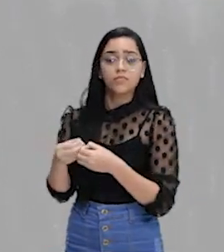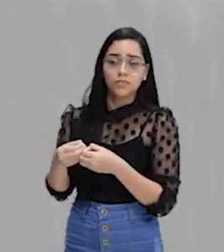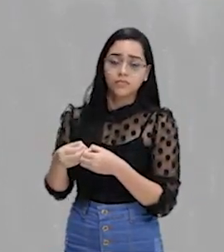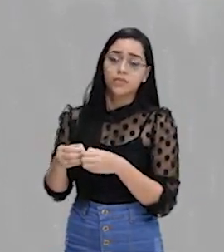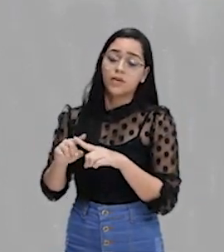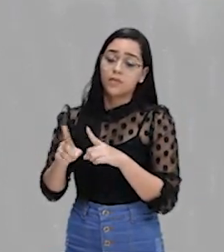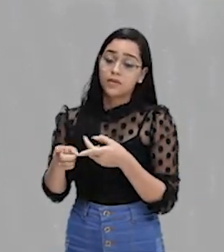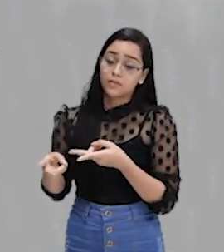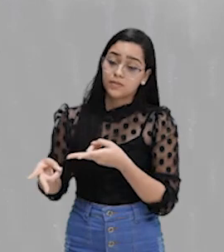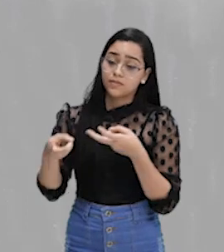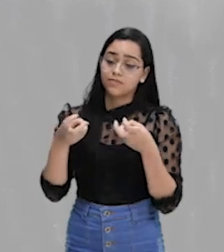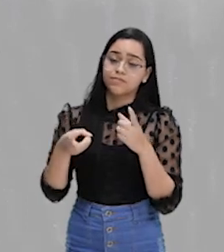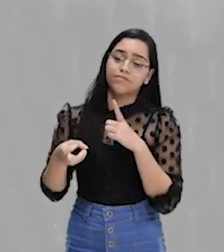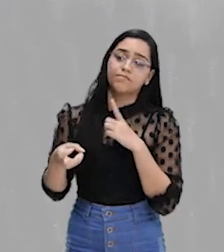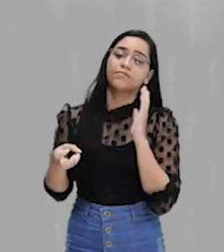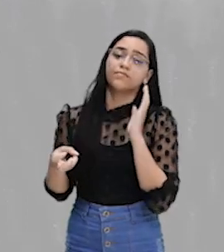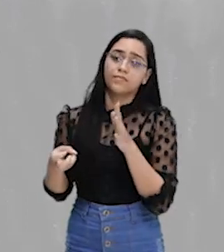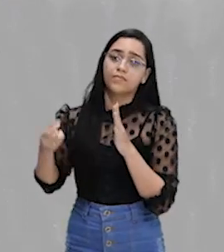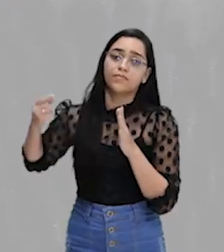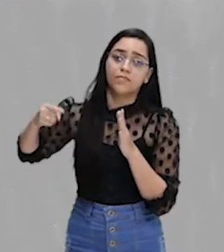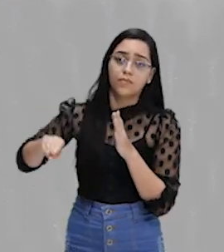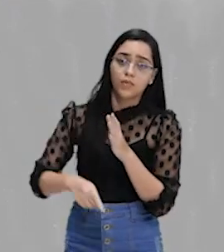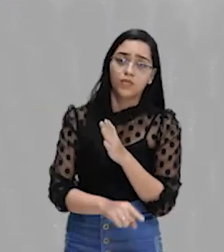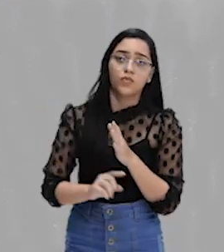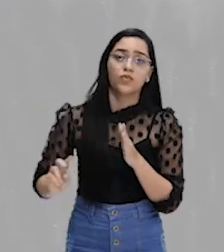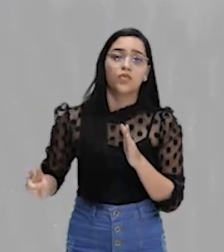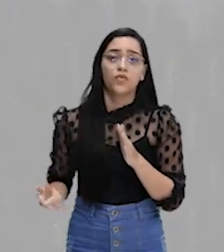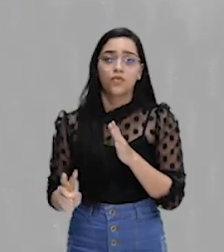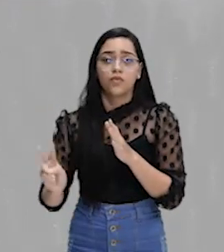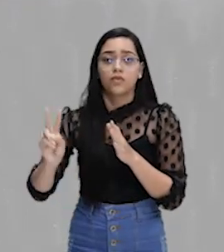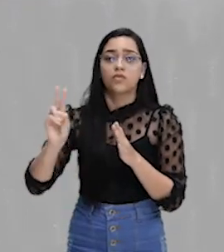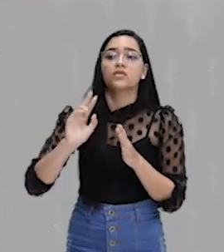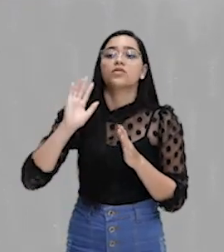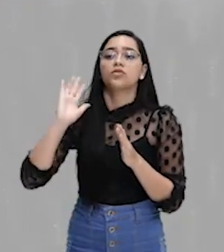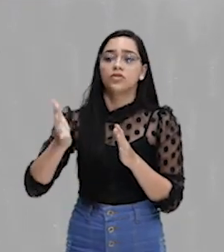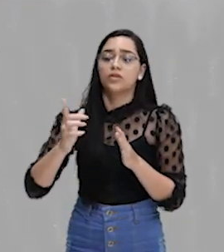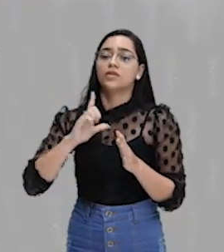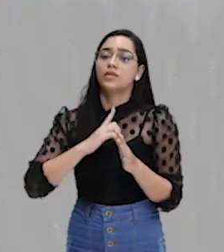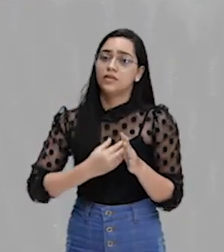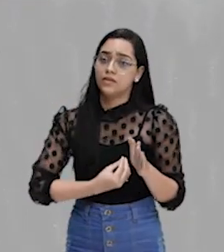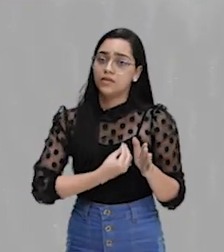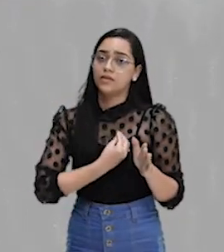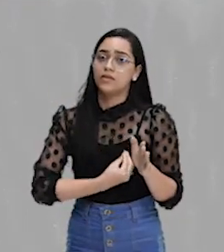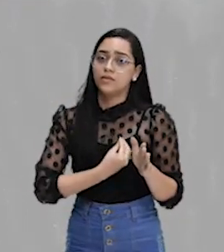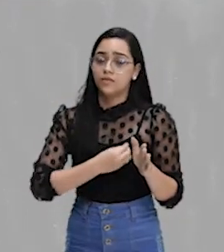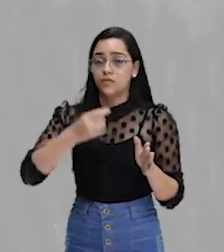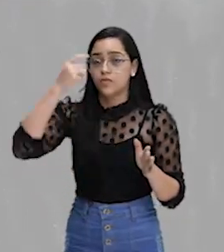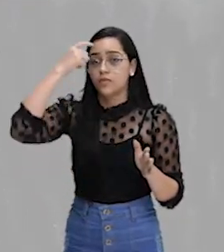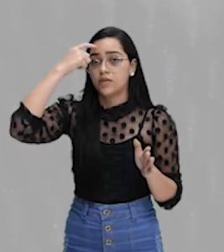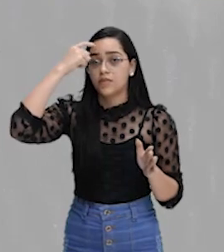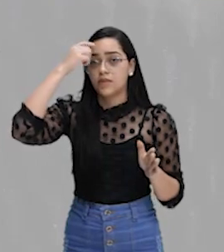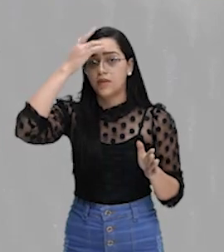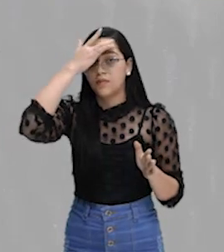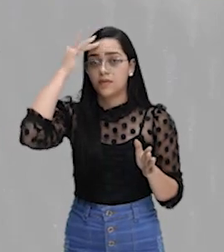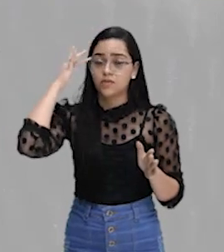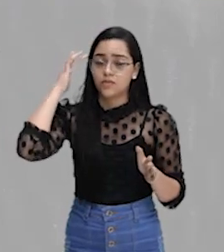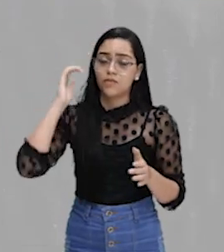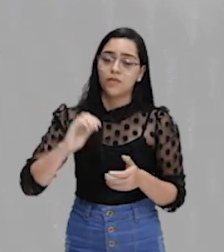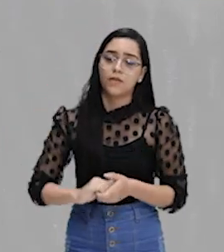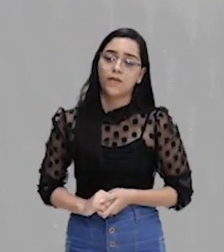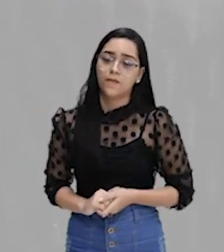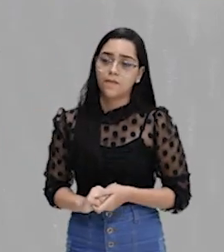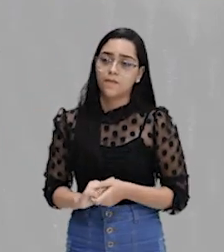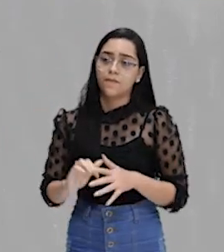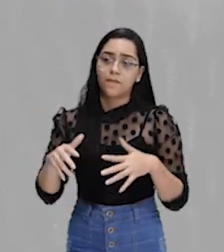mas observe que ele está aprofundando valores que já estavam presentes no pensamento do homem medieval, como é o